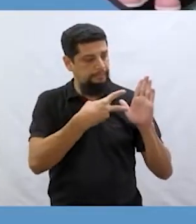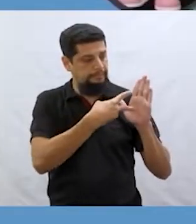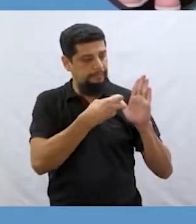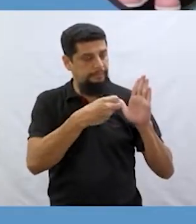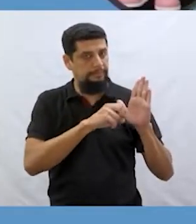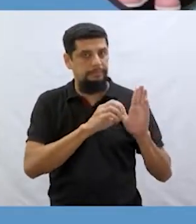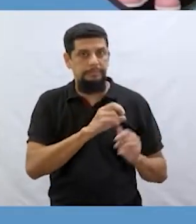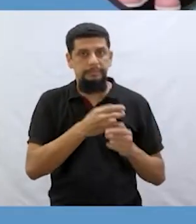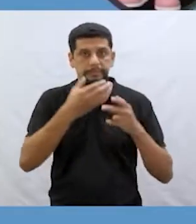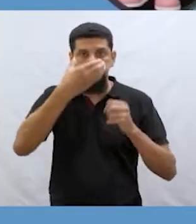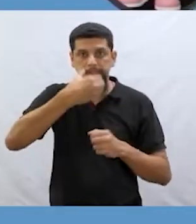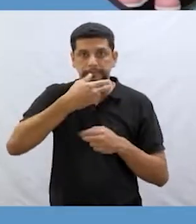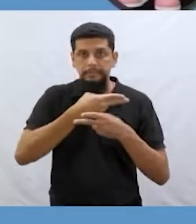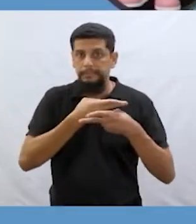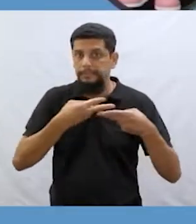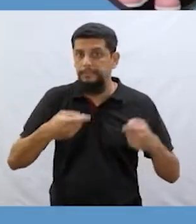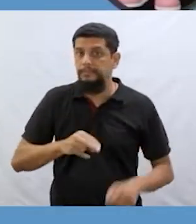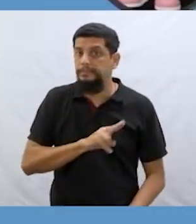O nome da fruta é